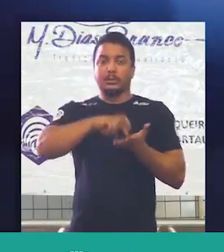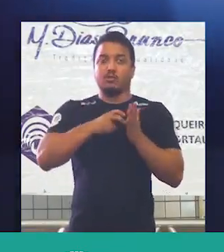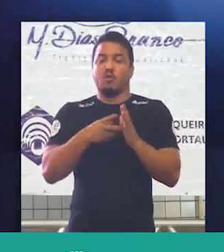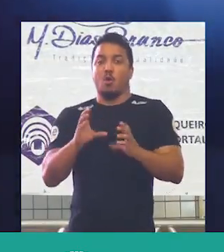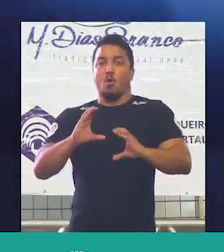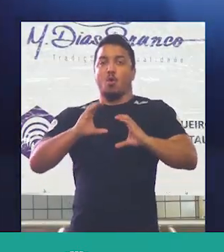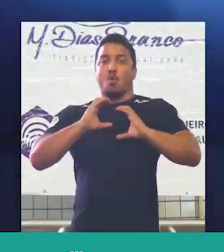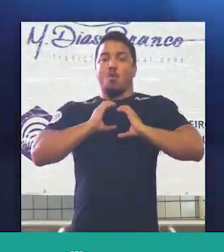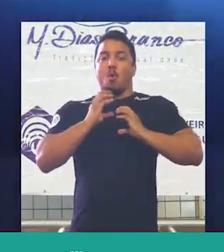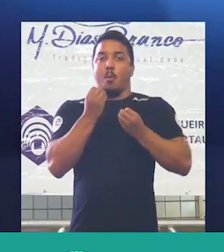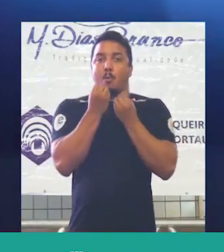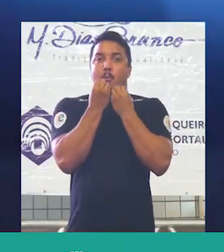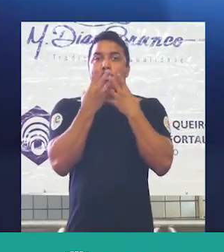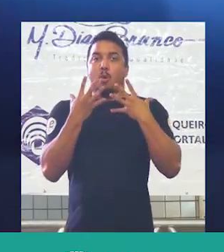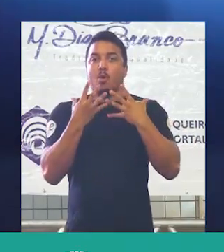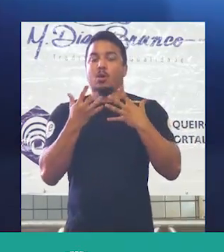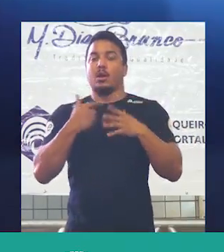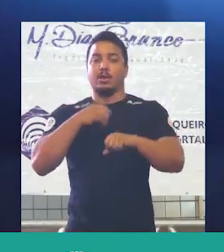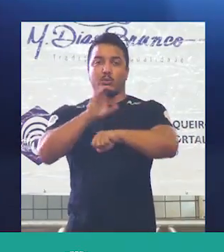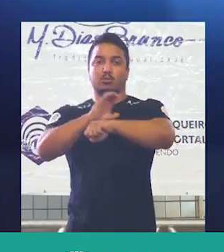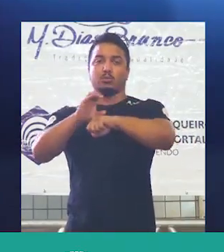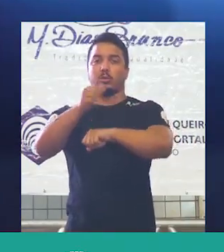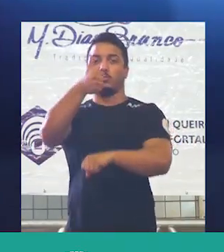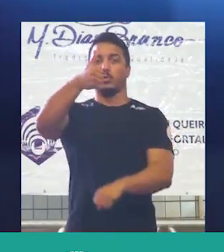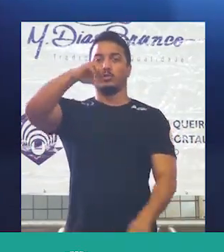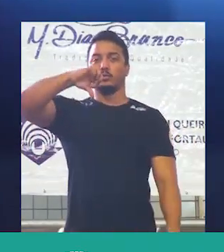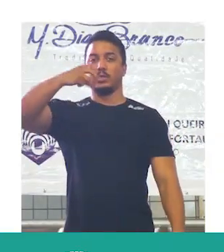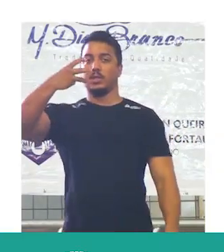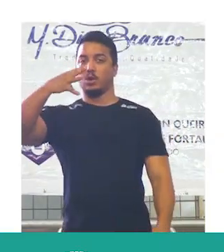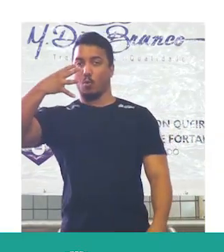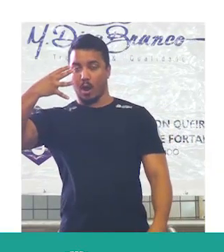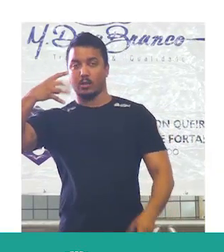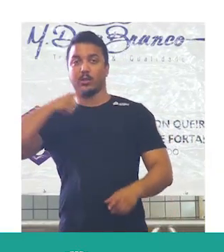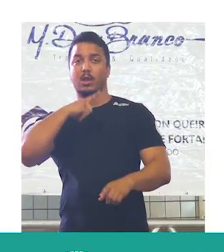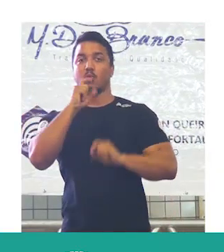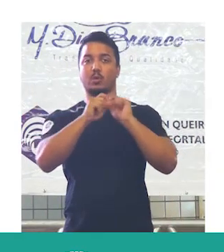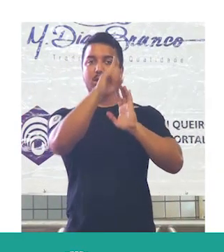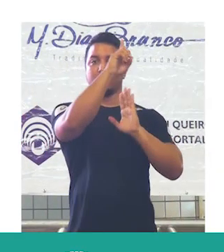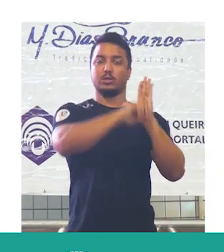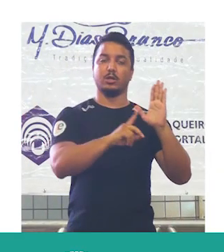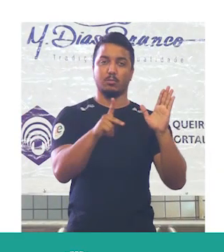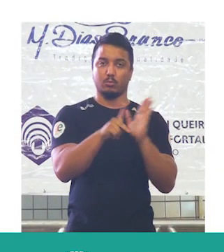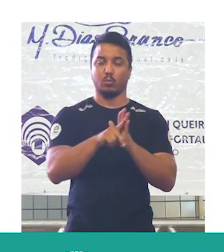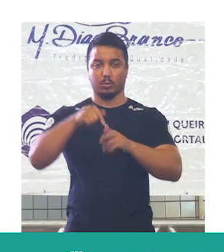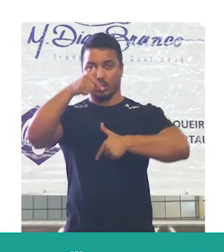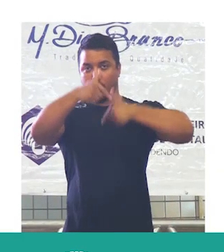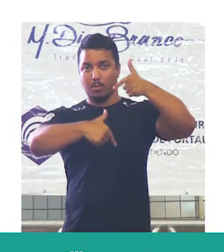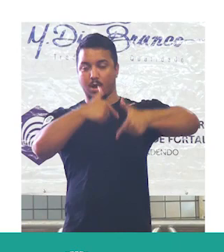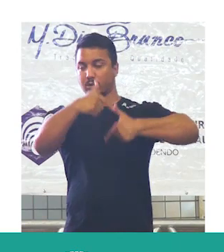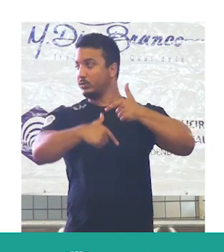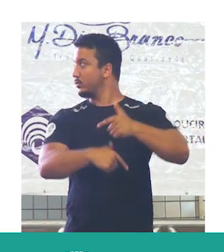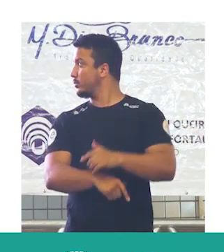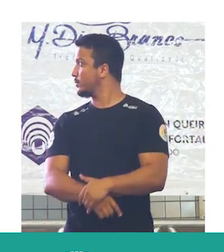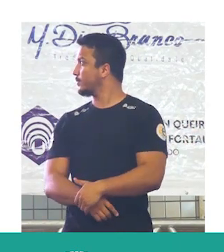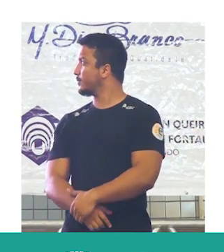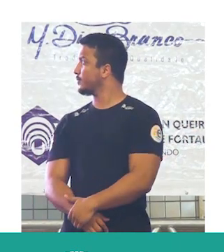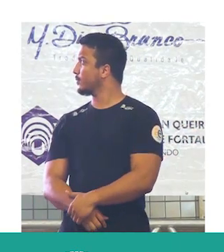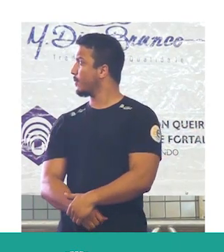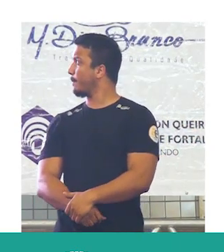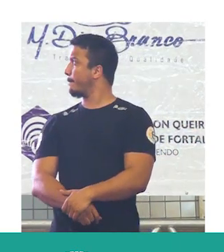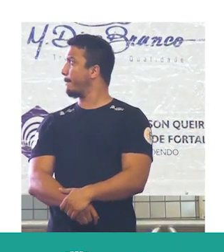Aí, na Constituição de 1934, vem os direitos trabalhistas. Olha aí que